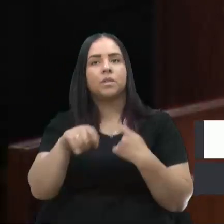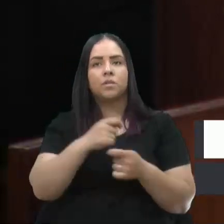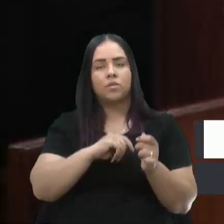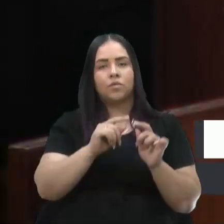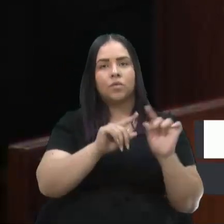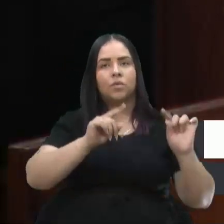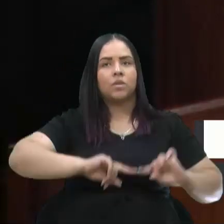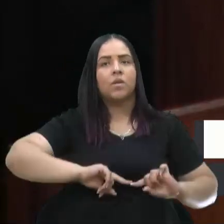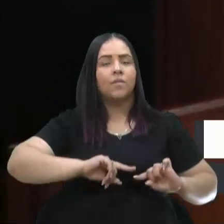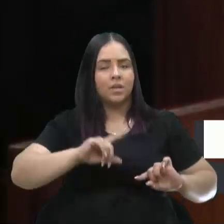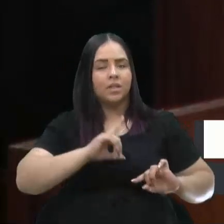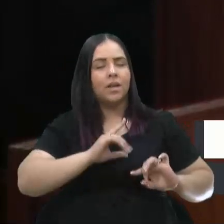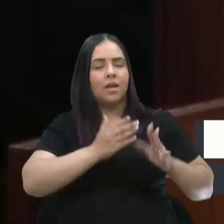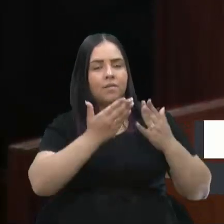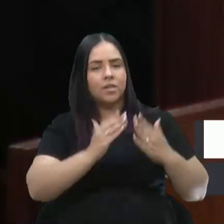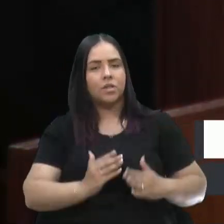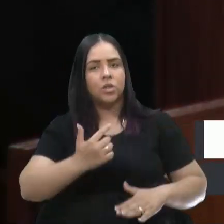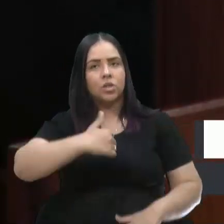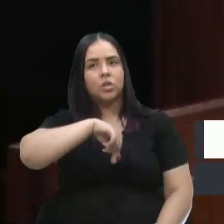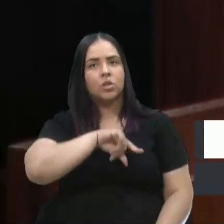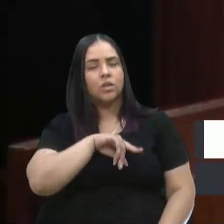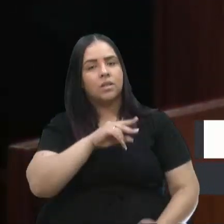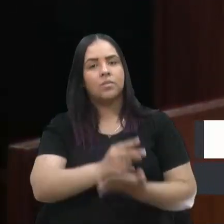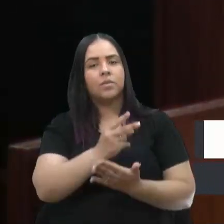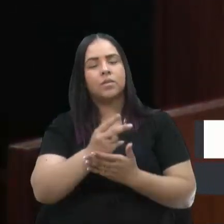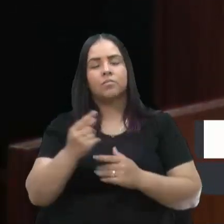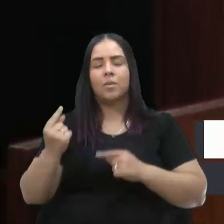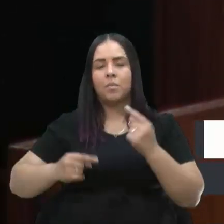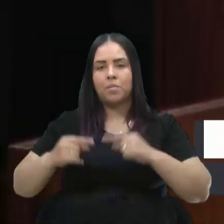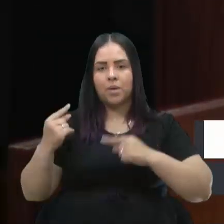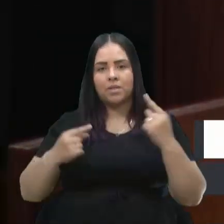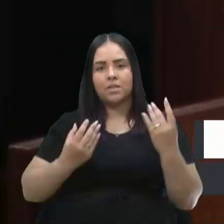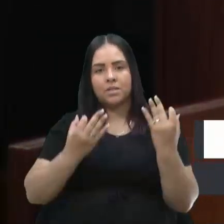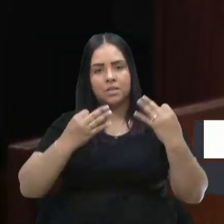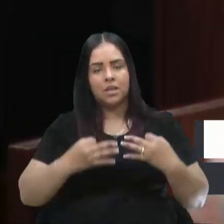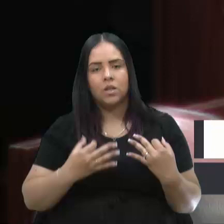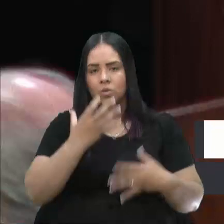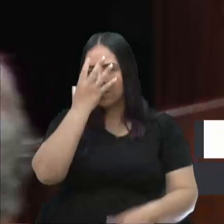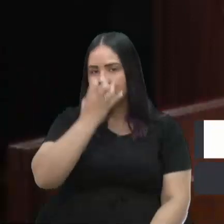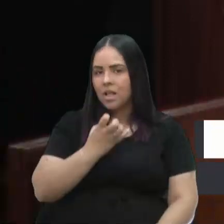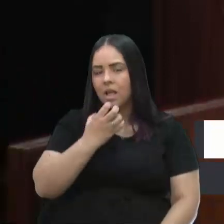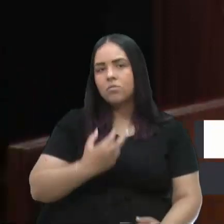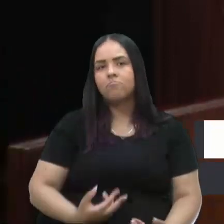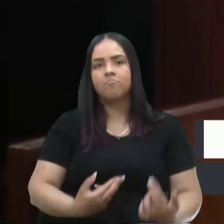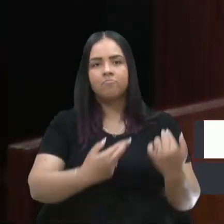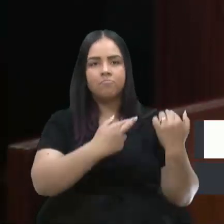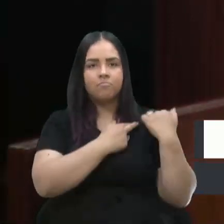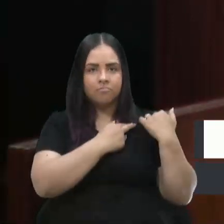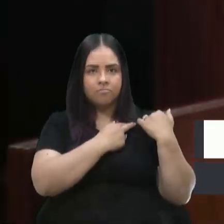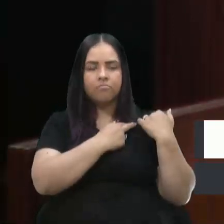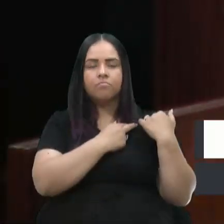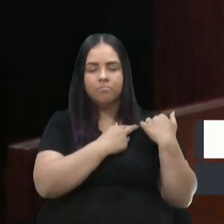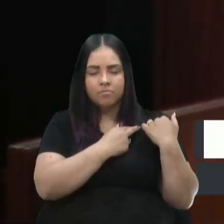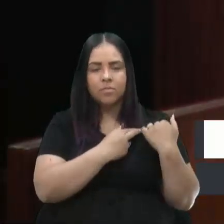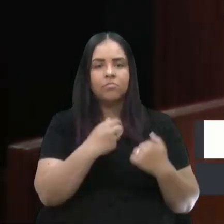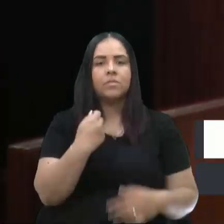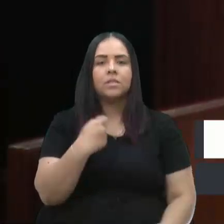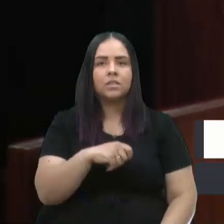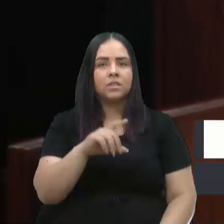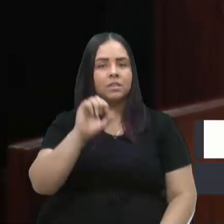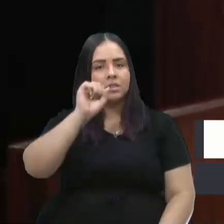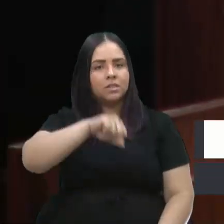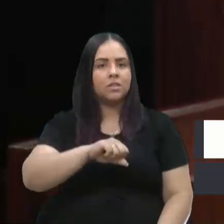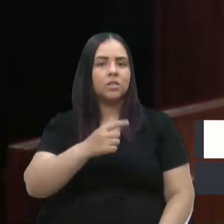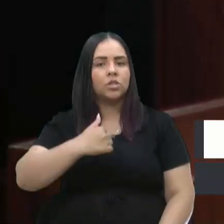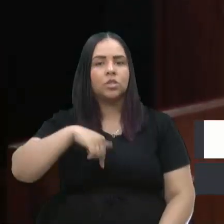sim avaliadas e nós estaremos discutindo com muita seriedade, com muita responsabilidade, que tem que ser sim o